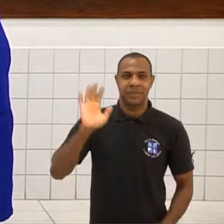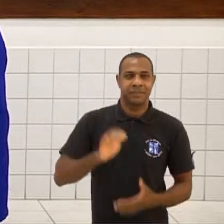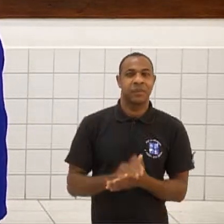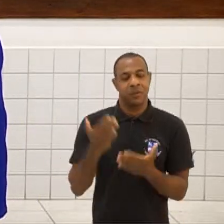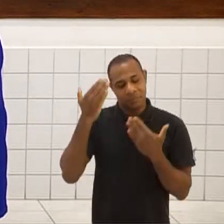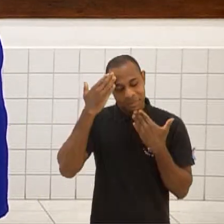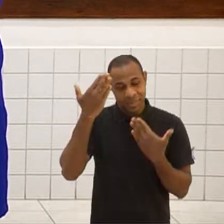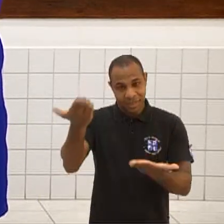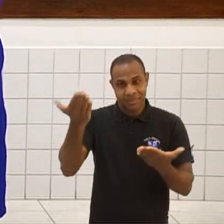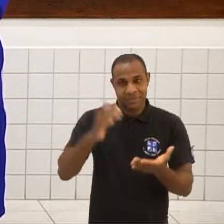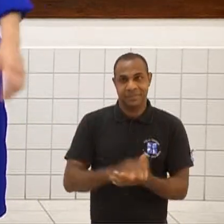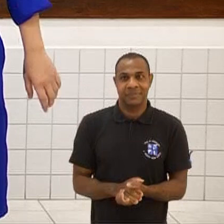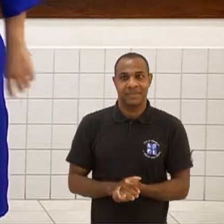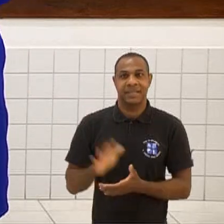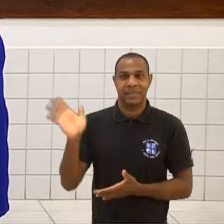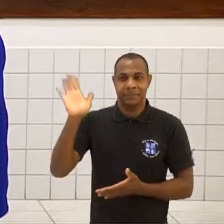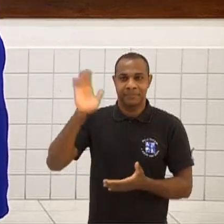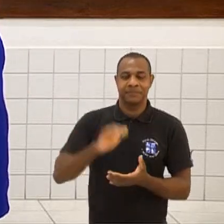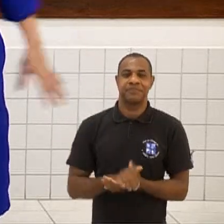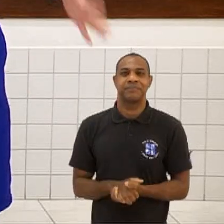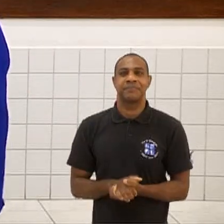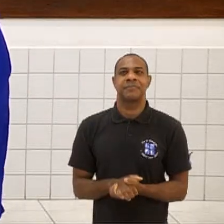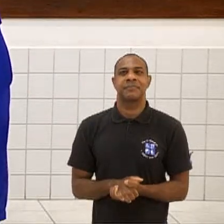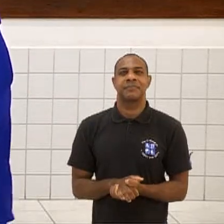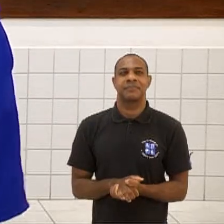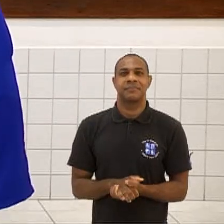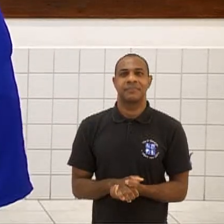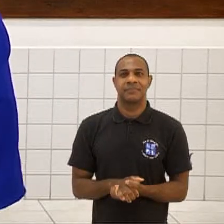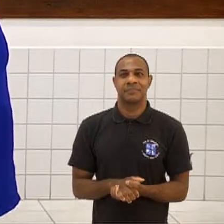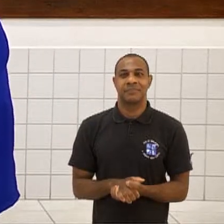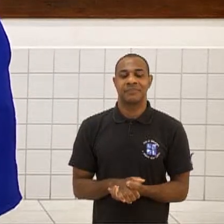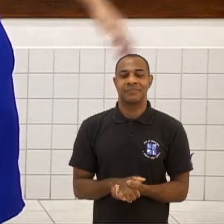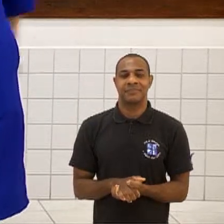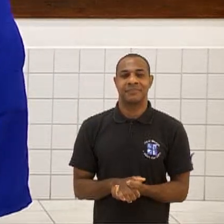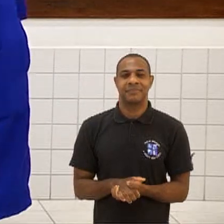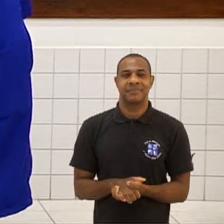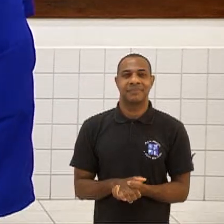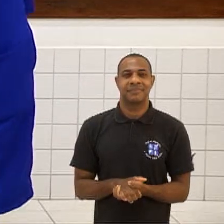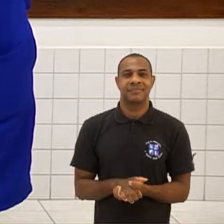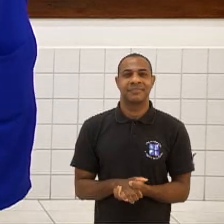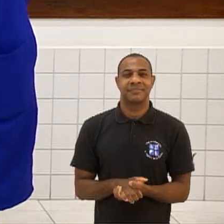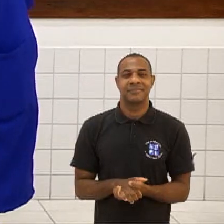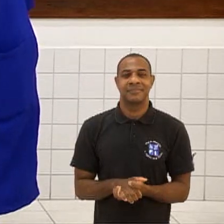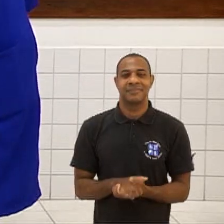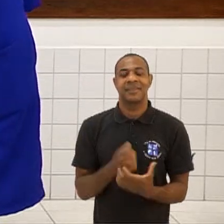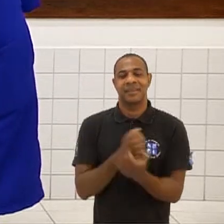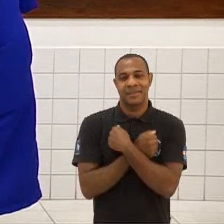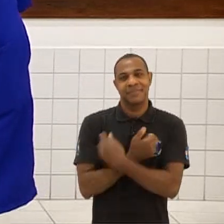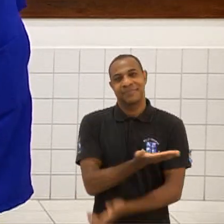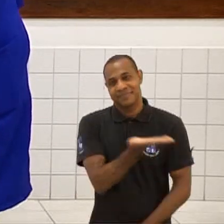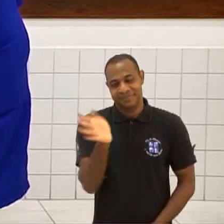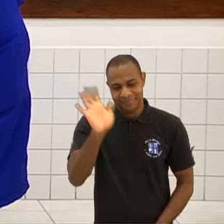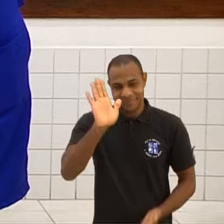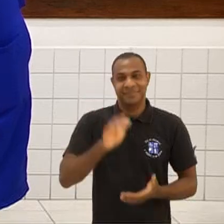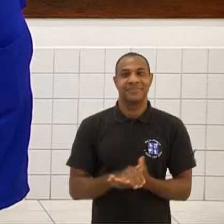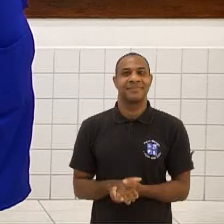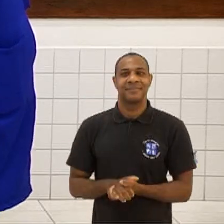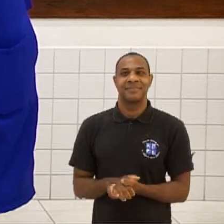Muito obrigada, pessoal. Até mais. Até mais. Tchau, tchau. Sejam extraordinários. Exatamente. Fiquem com Deus. Um abraço. Até mais.